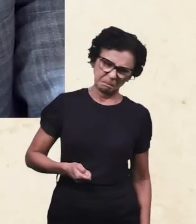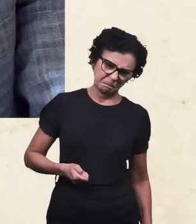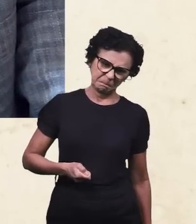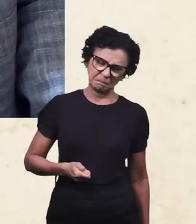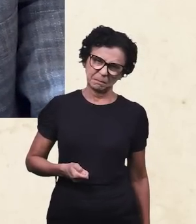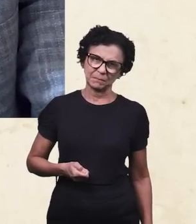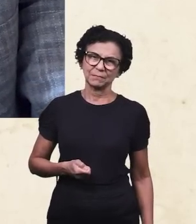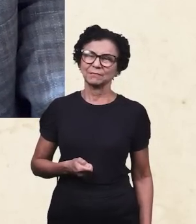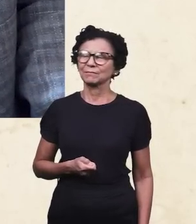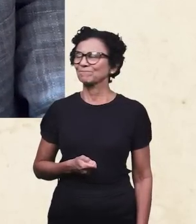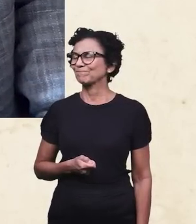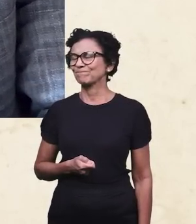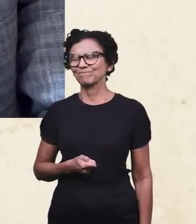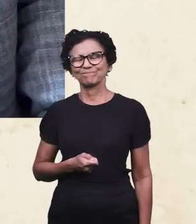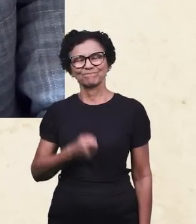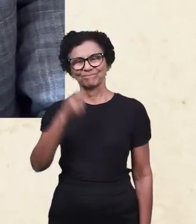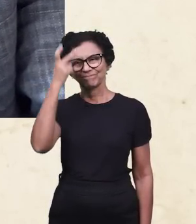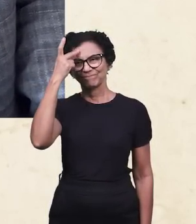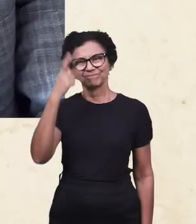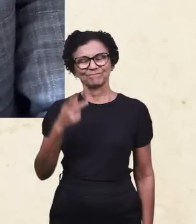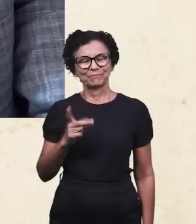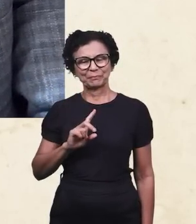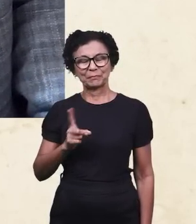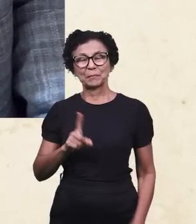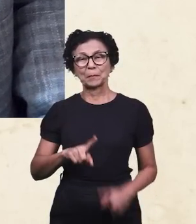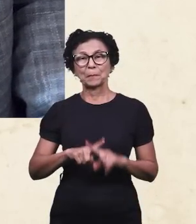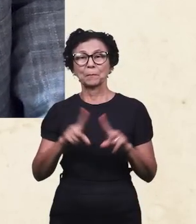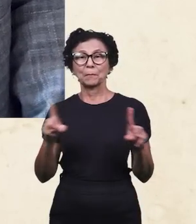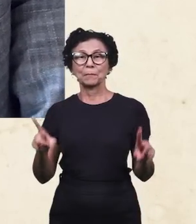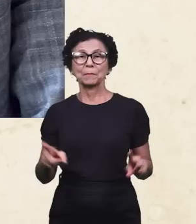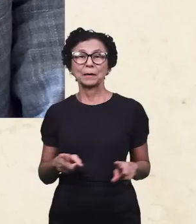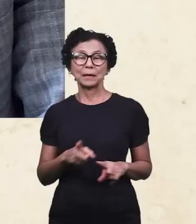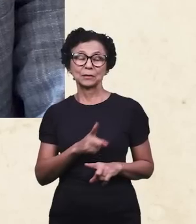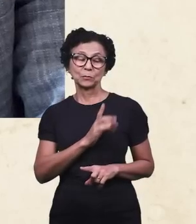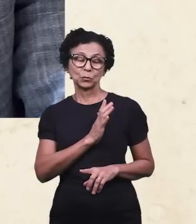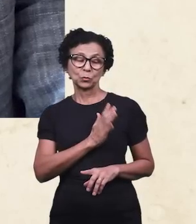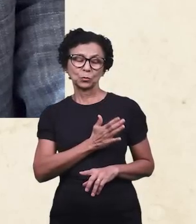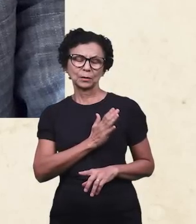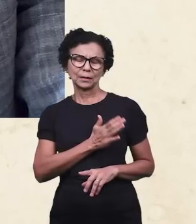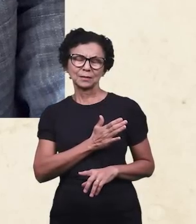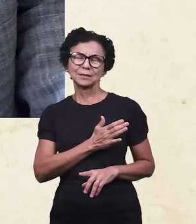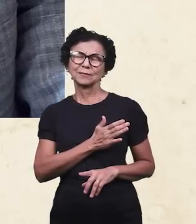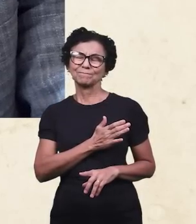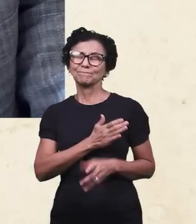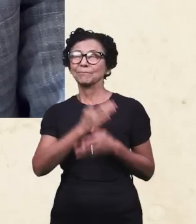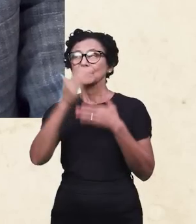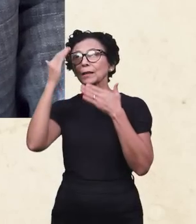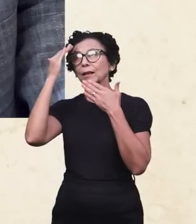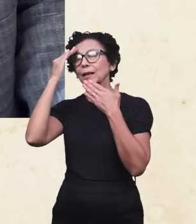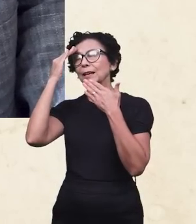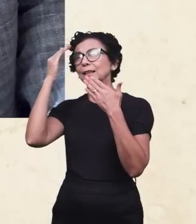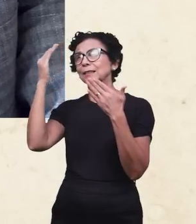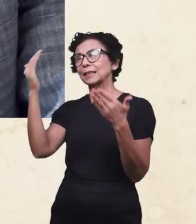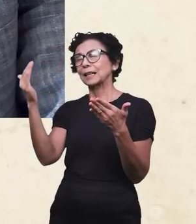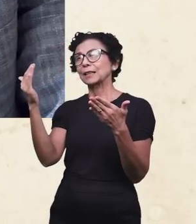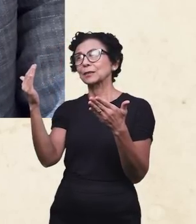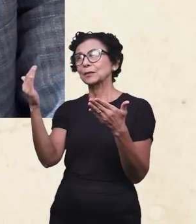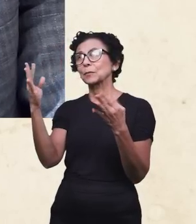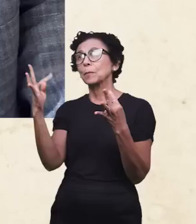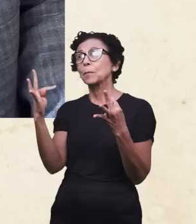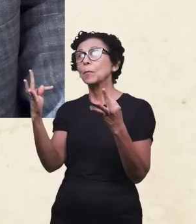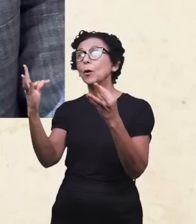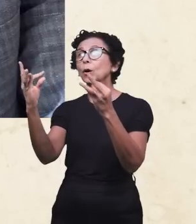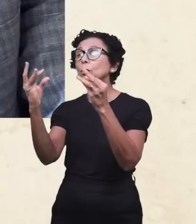mas servir a Deus com gratidão no seu coração, em reconhecimento a tudo aquilo que